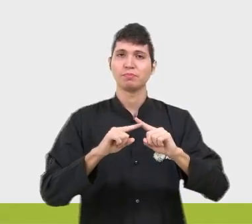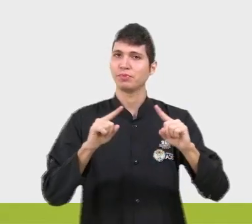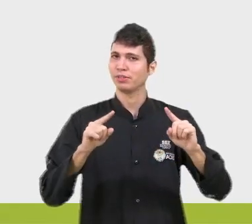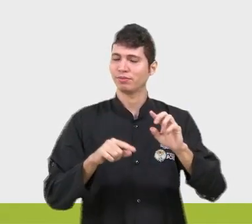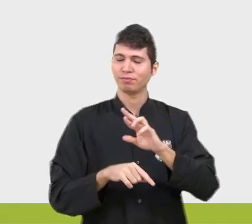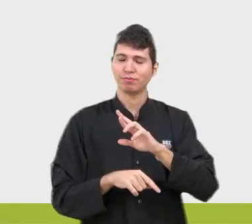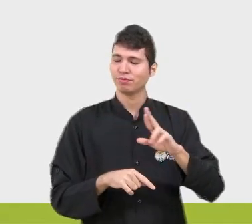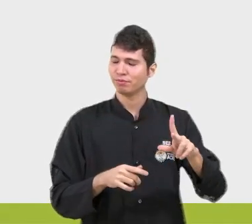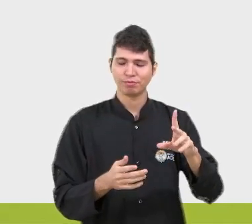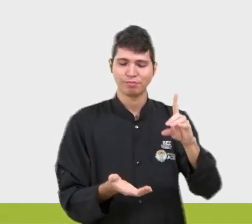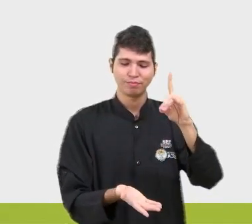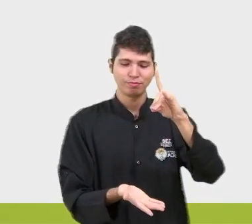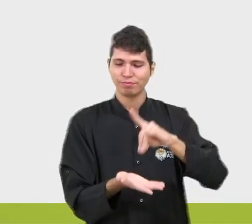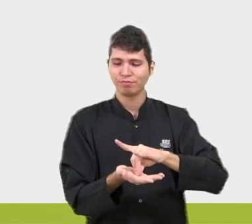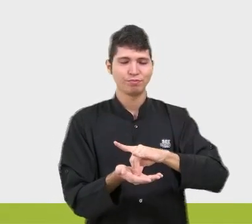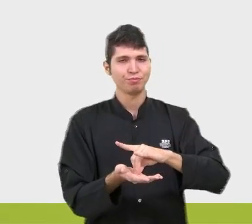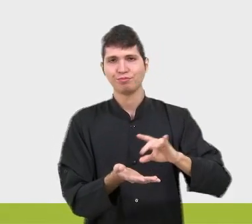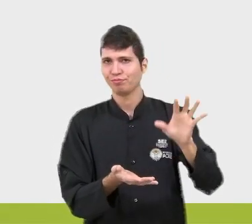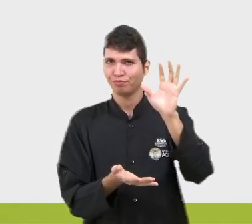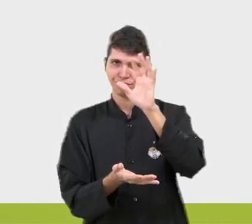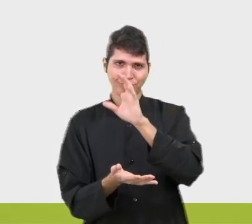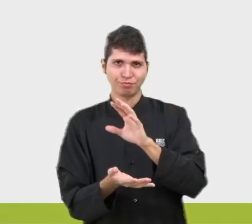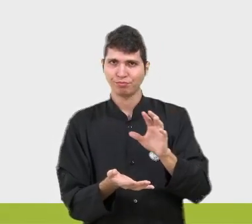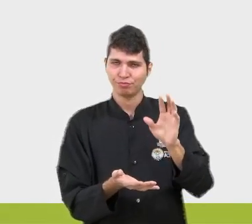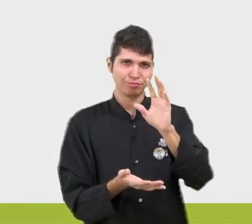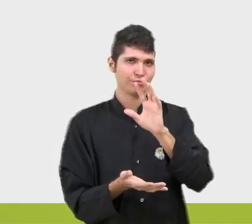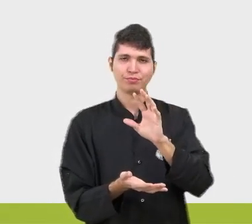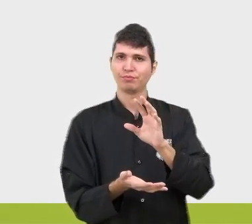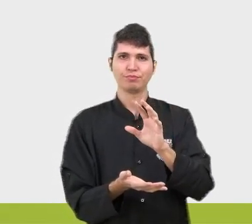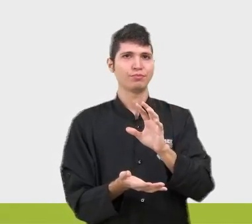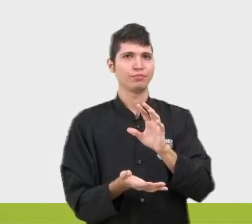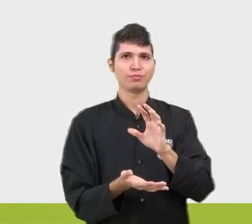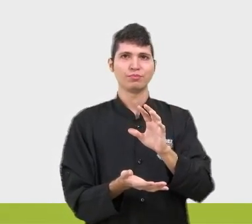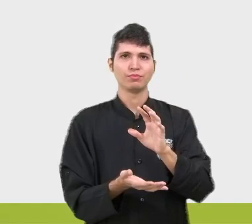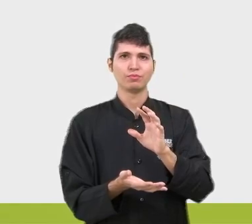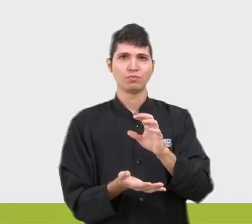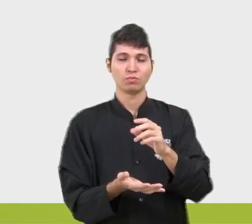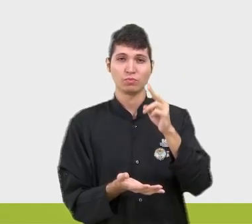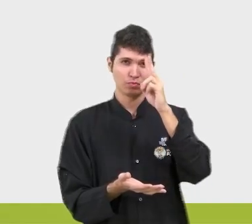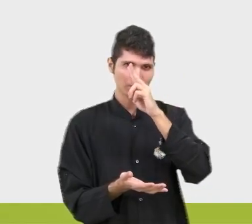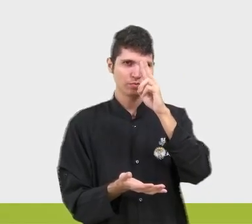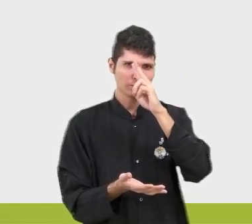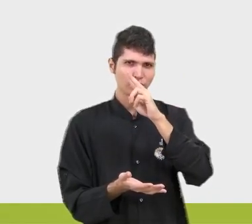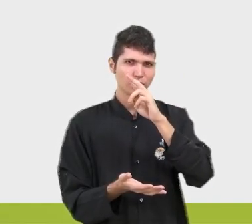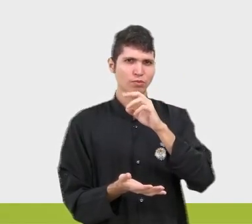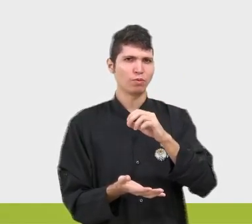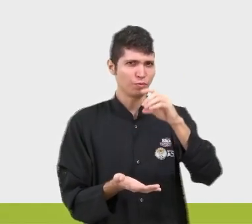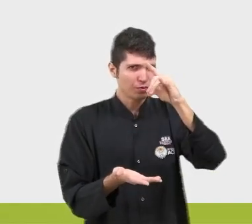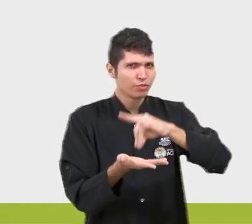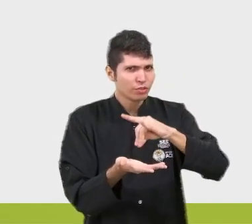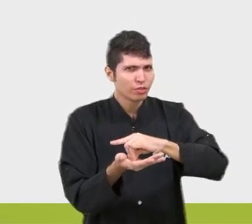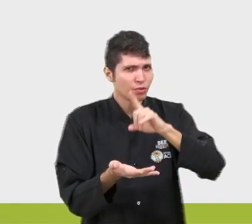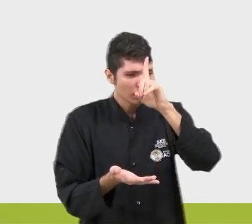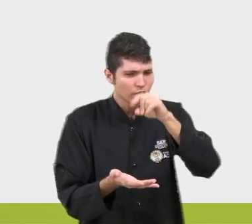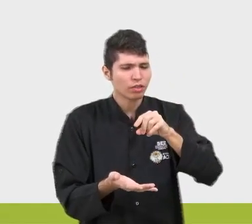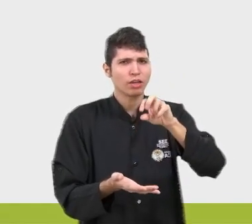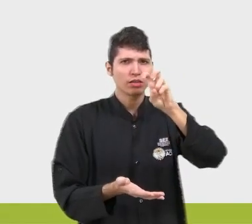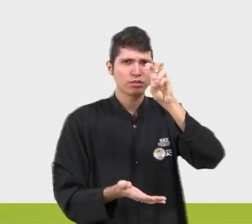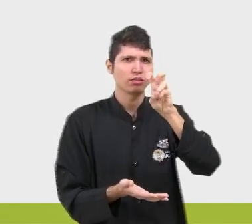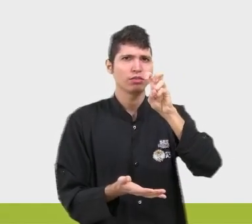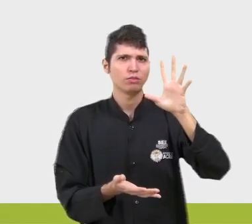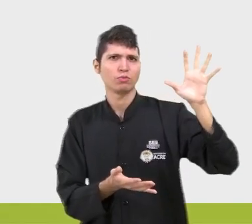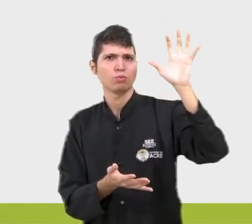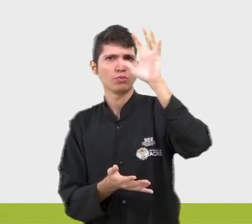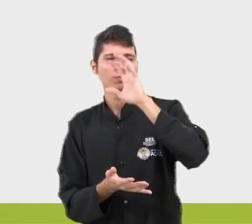Brasil. Lembrando que a regionalização oficial do Brasil são aquelas 5, tá? Nordeste, Sul, Centro-Oeste e Sudeste, e aqui